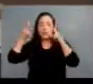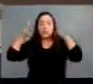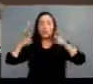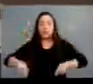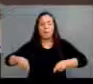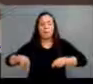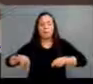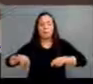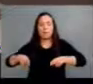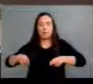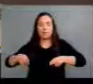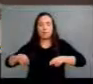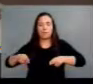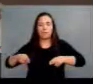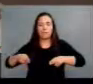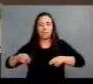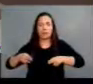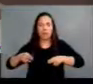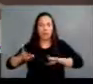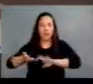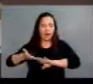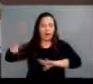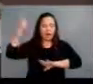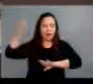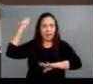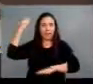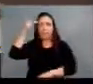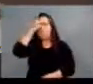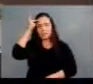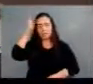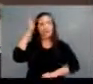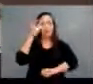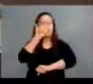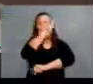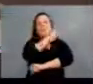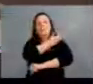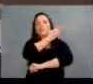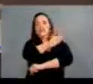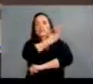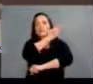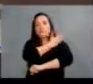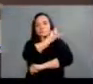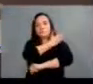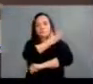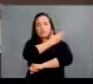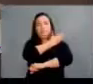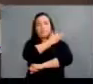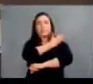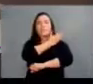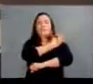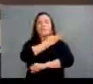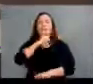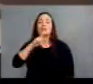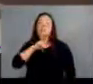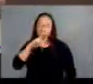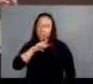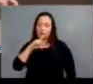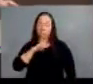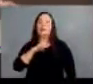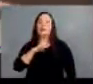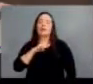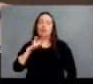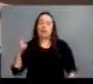linchadas e queimadas as pessoas na Idade Média. Há pessoas que ainda flertam com a Idade